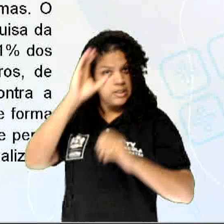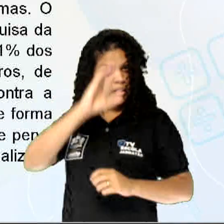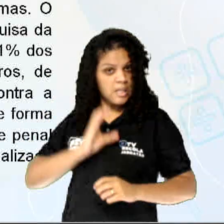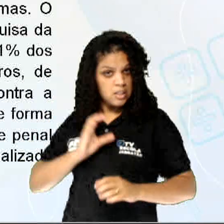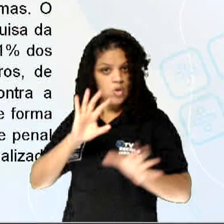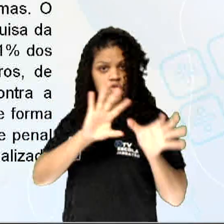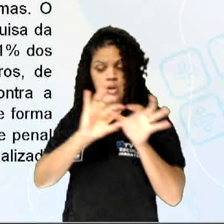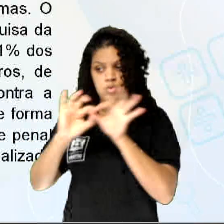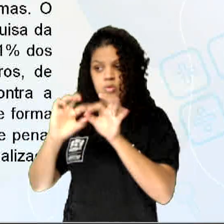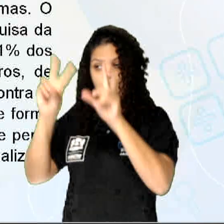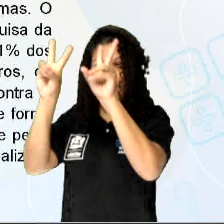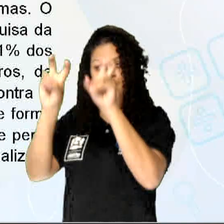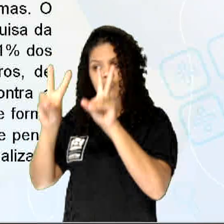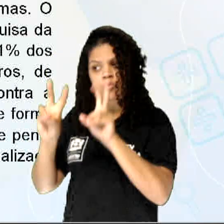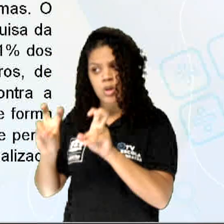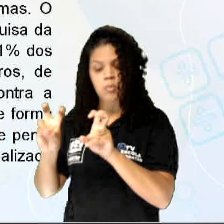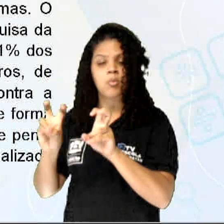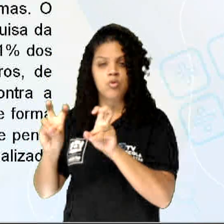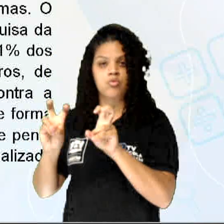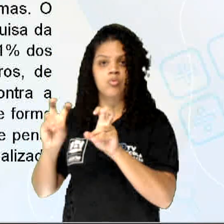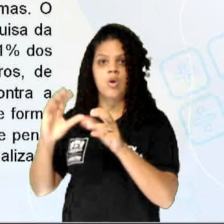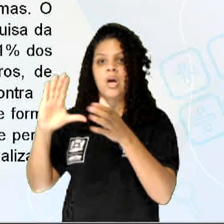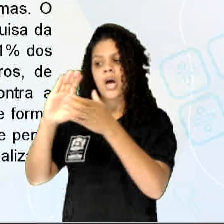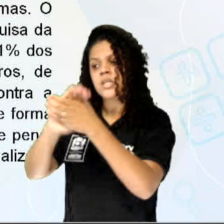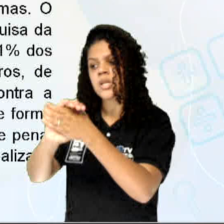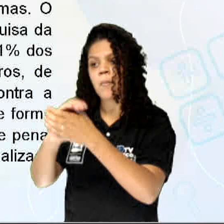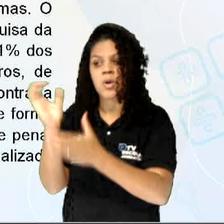O casamento gay é rechaçado por